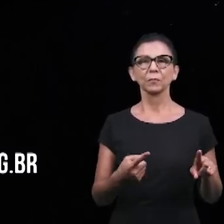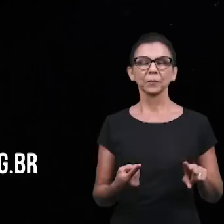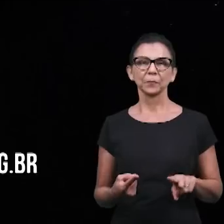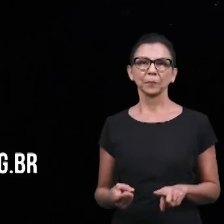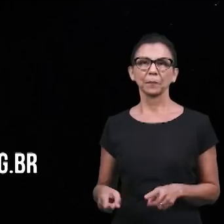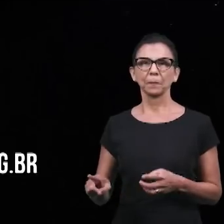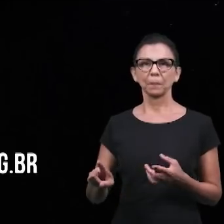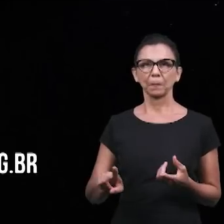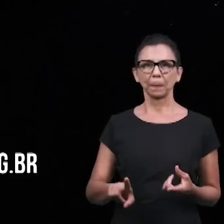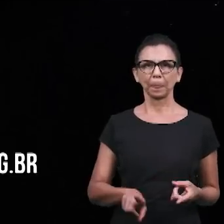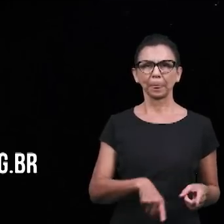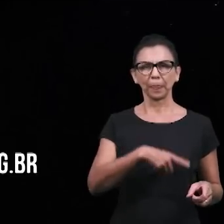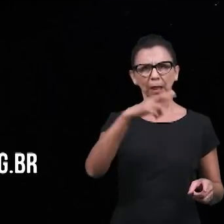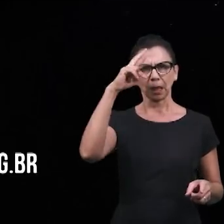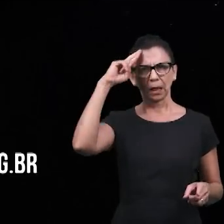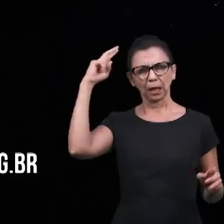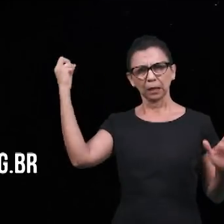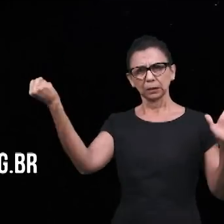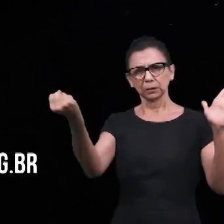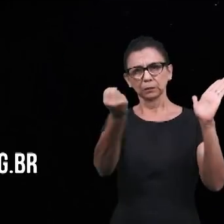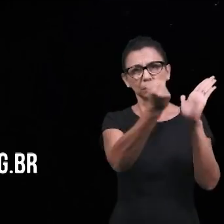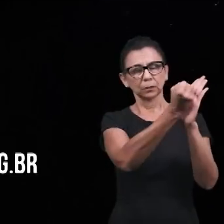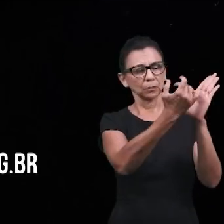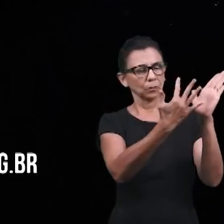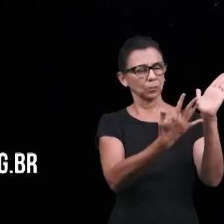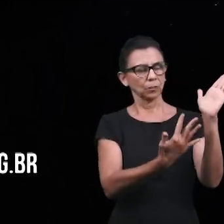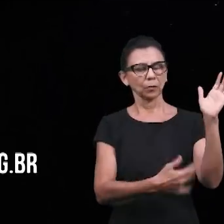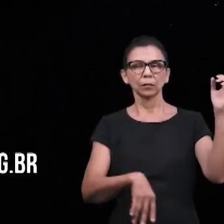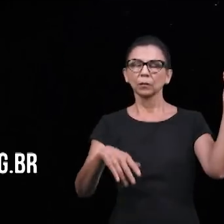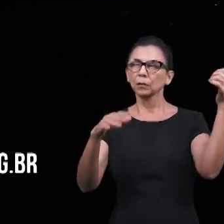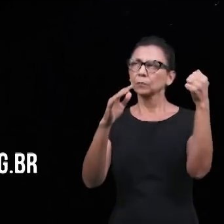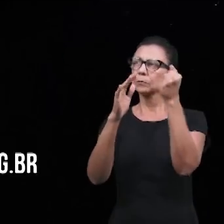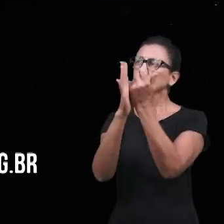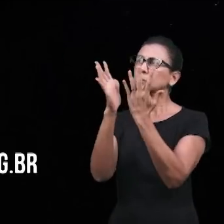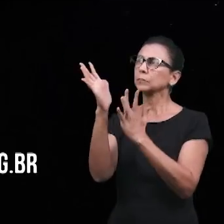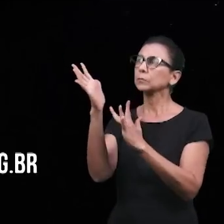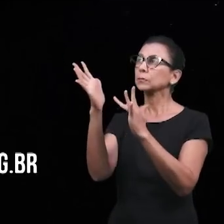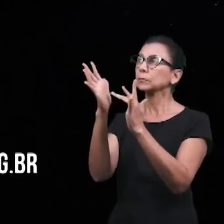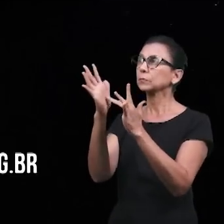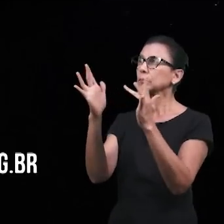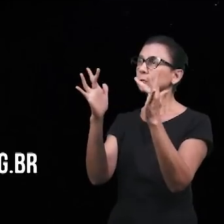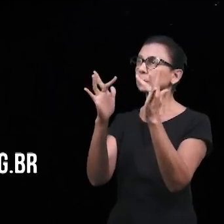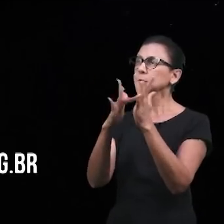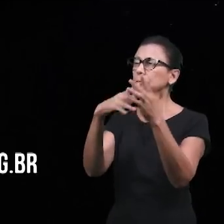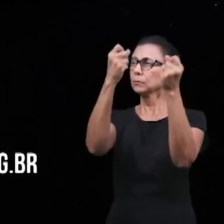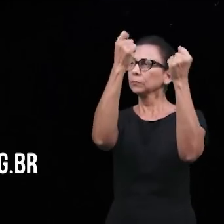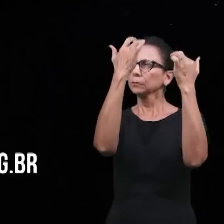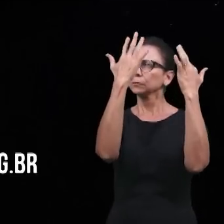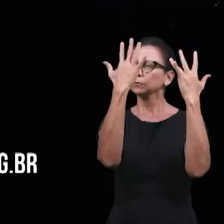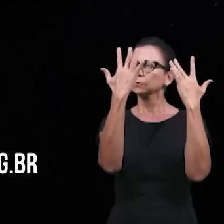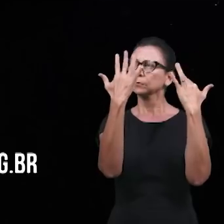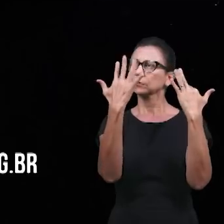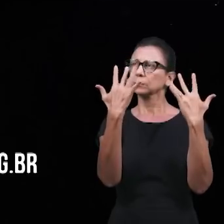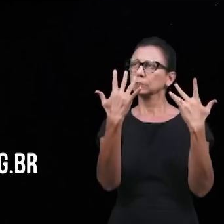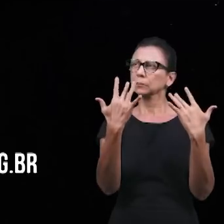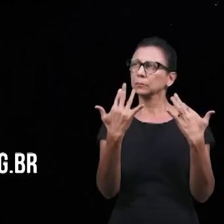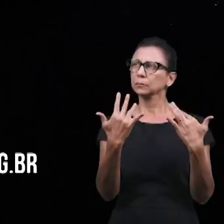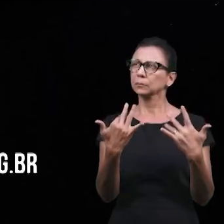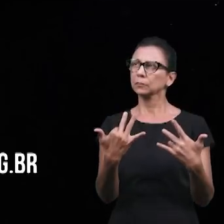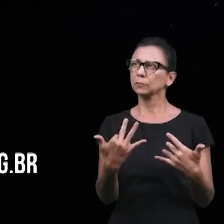Teu sangue sobre mim, põe teu sangue